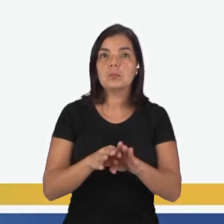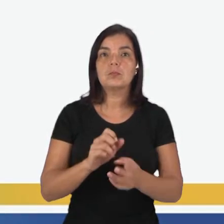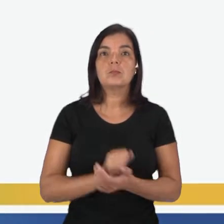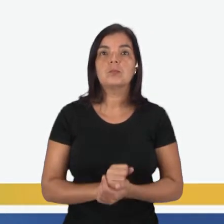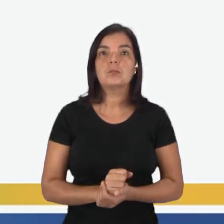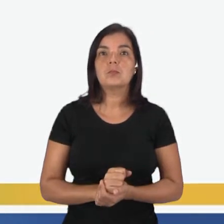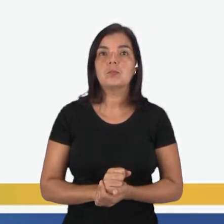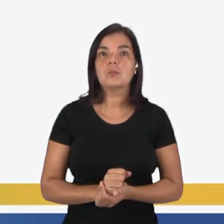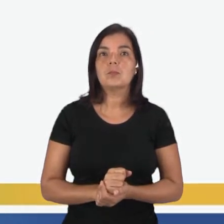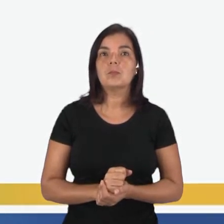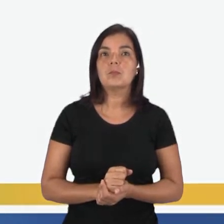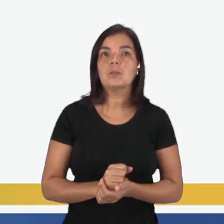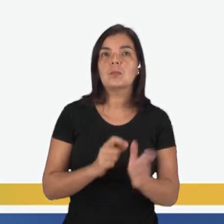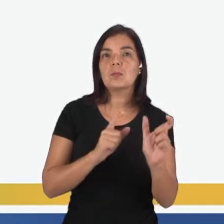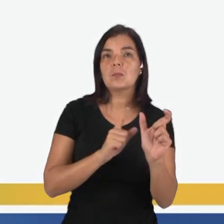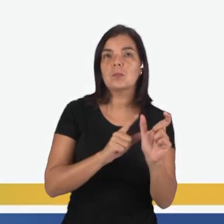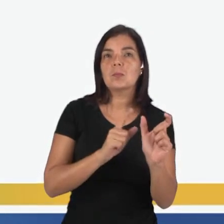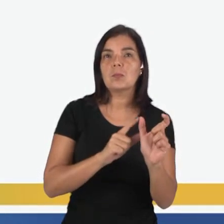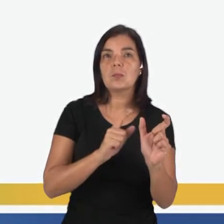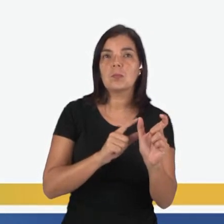eutosistes, né, ou